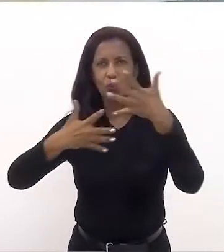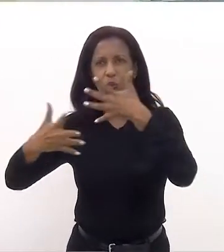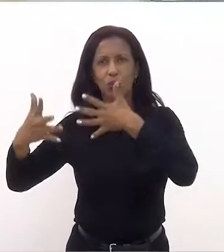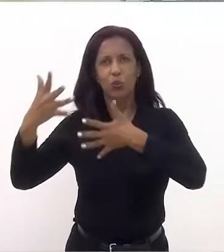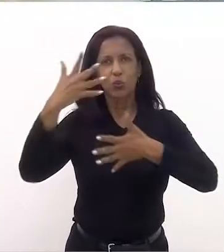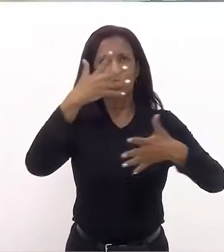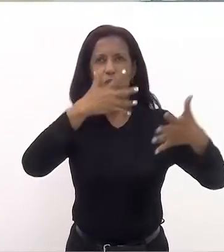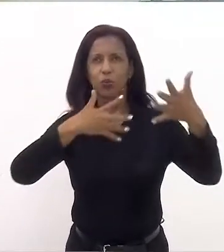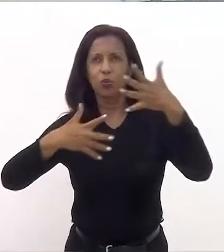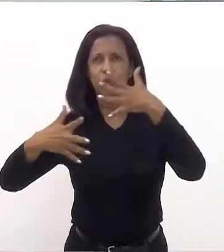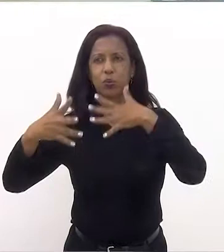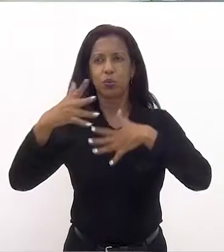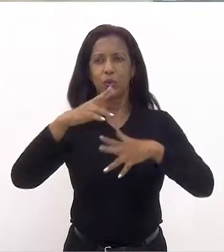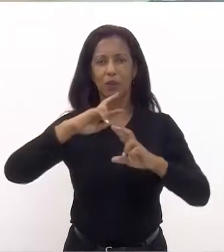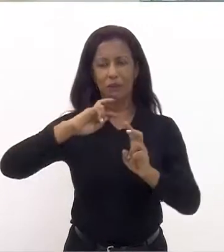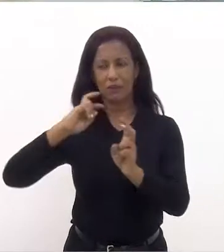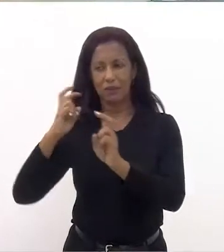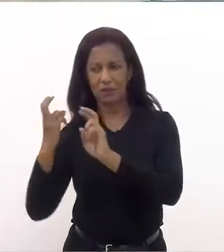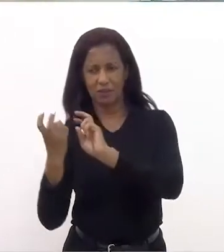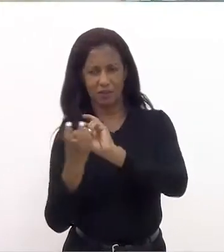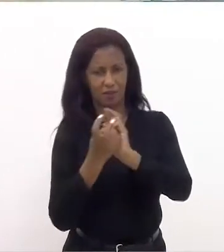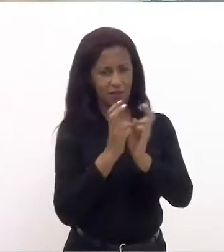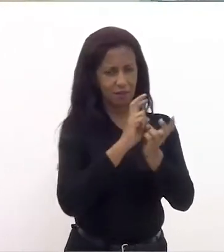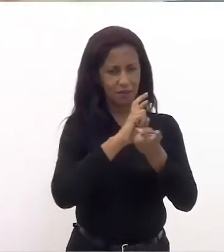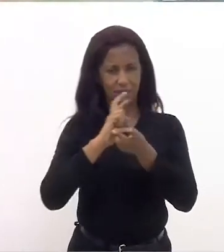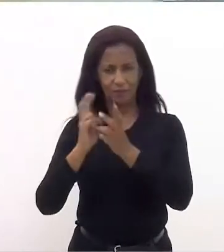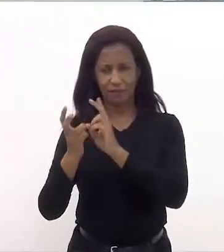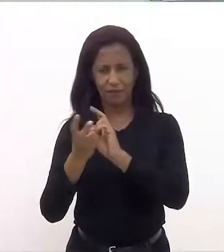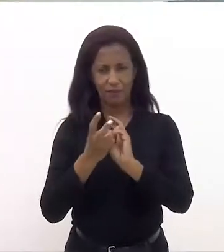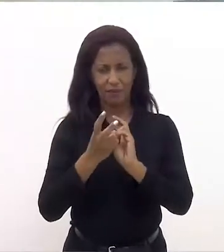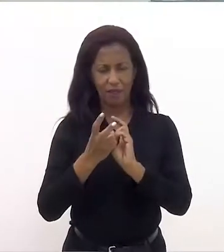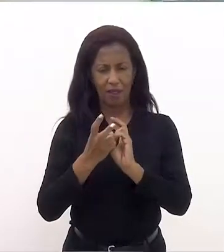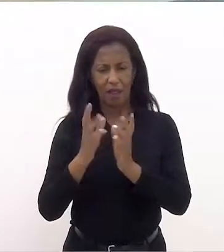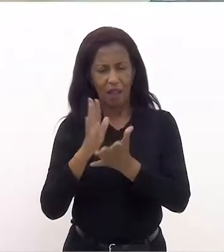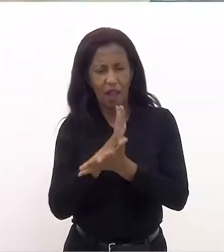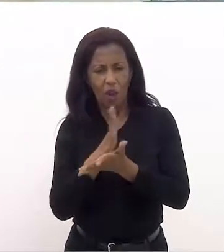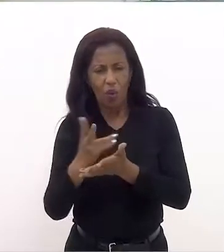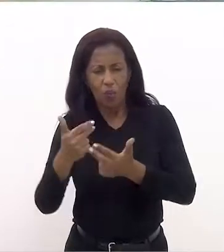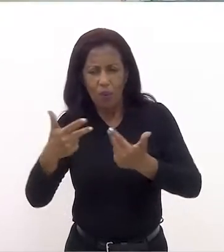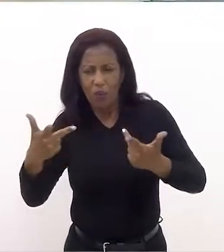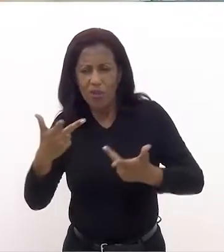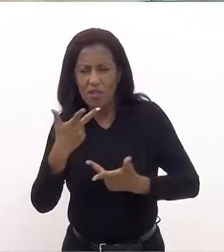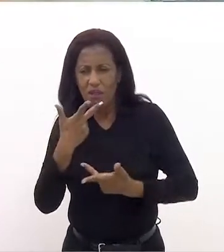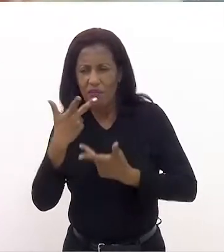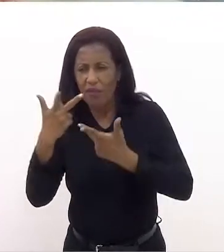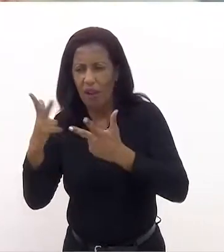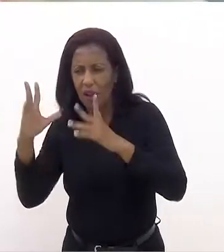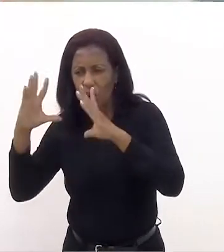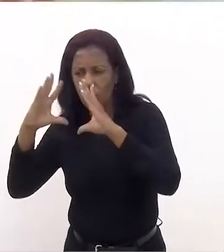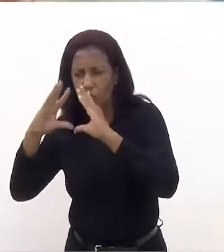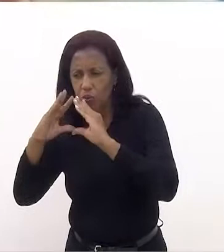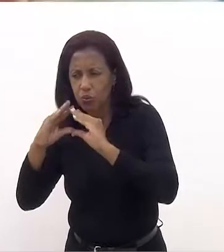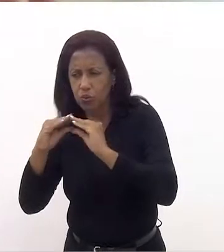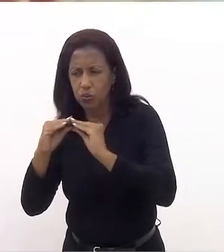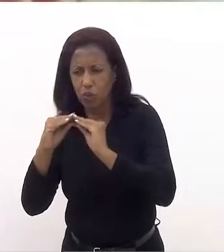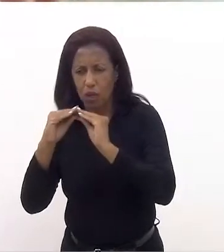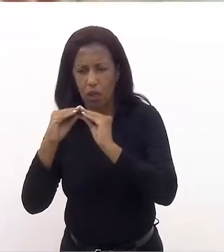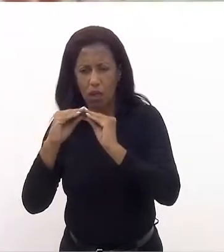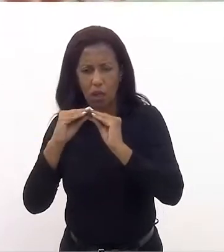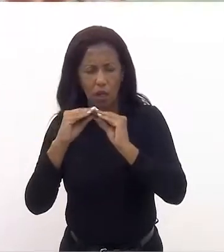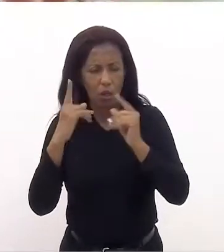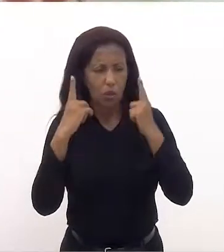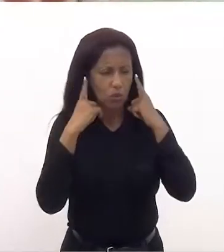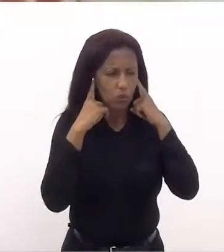festivo ritual das capoeiras. Algo está falando em voz baixa, no estalido da